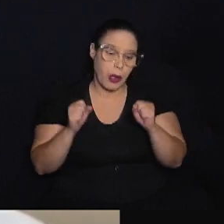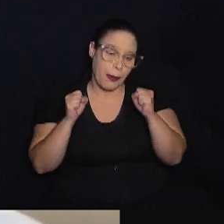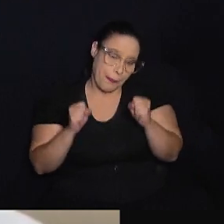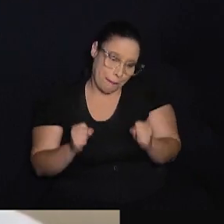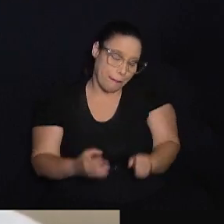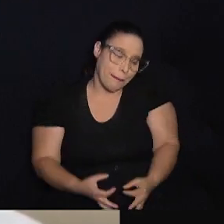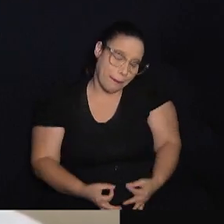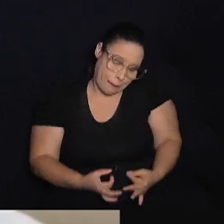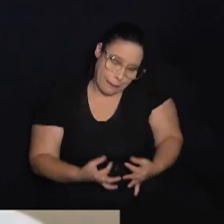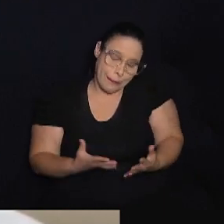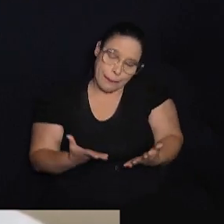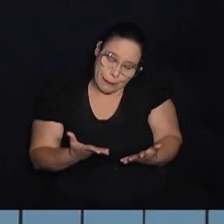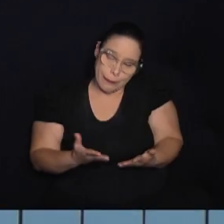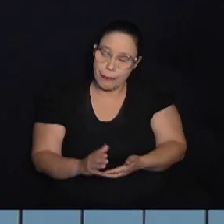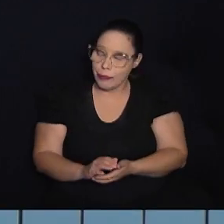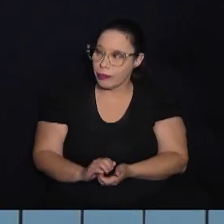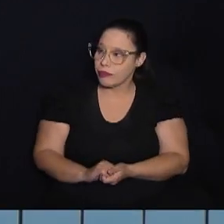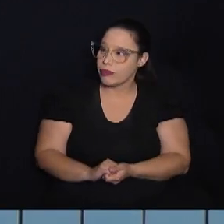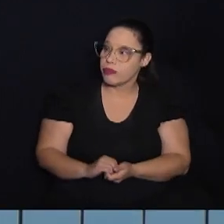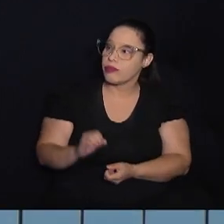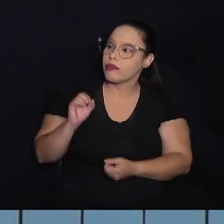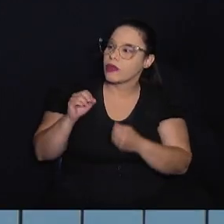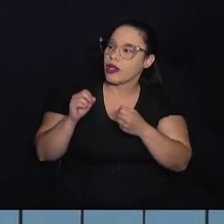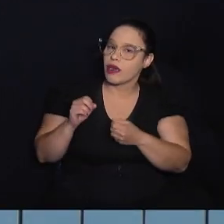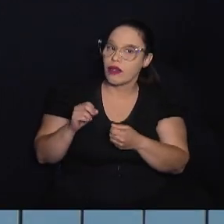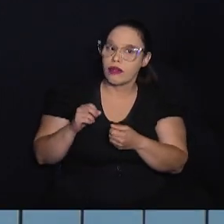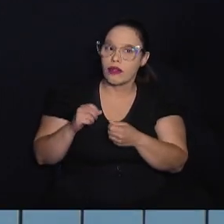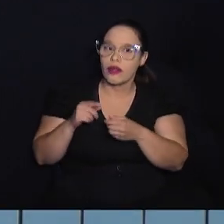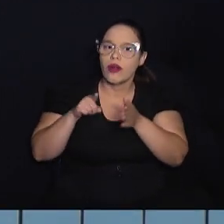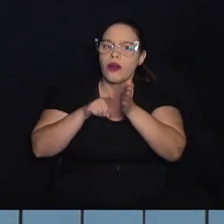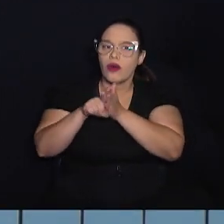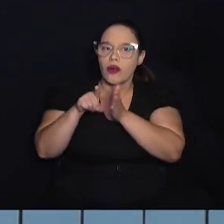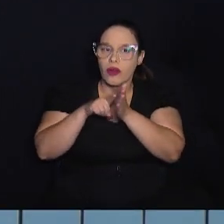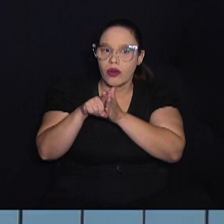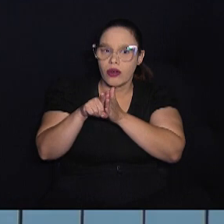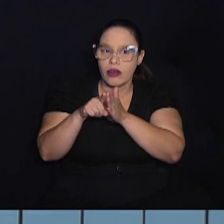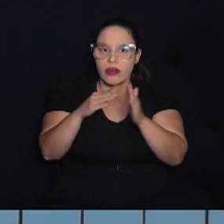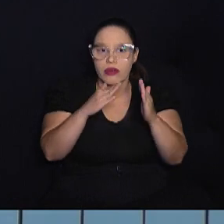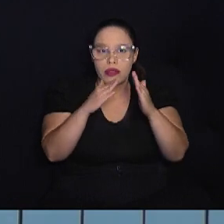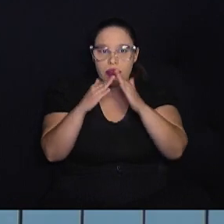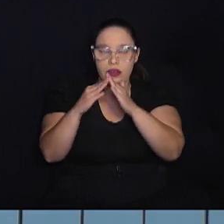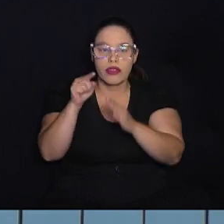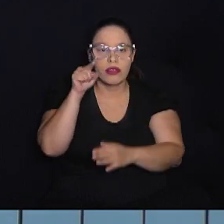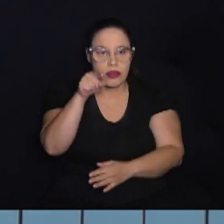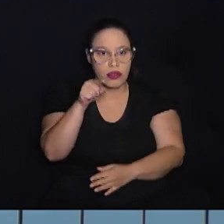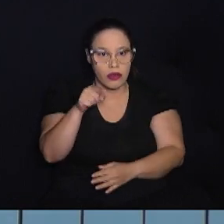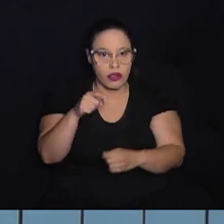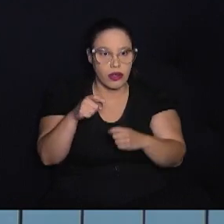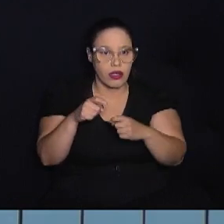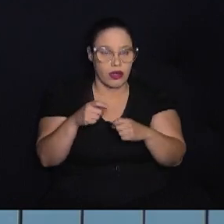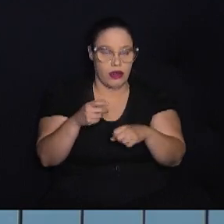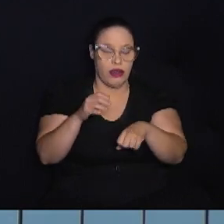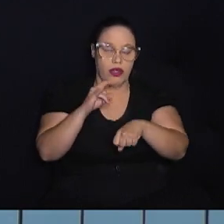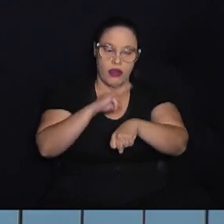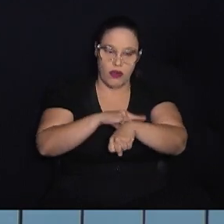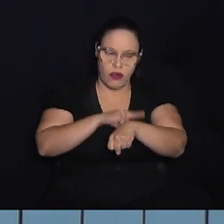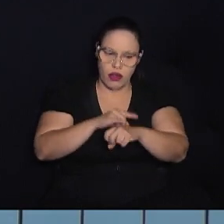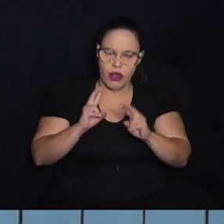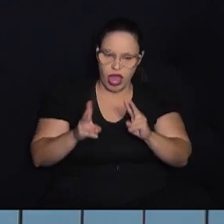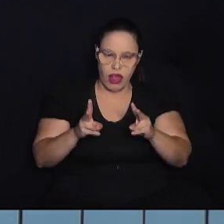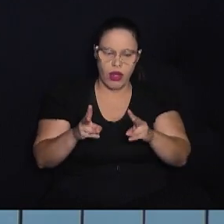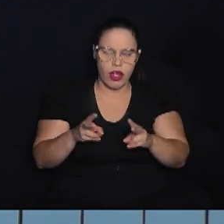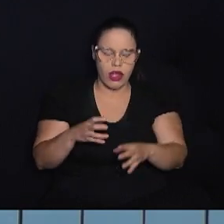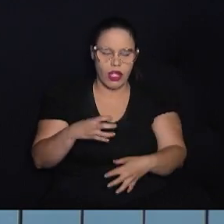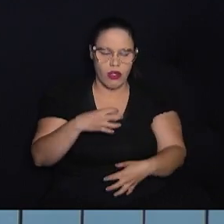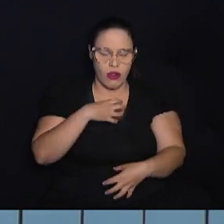o tumor também. É, agora, doutor, eu tenho até uma pergunta aqui para o pessoal de casa. Você vai ao banheiro sempre que tem